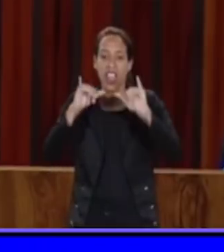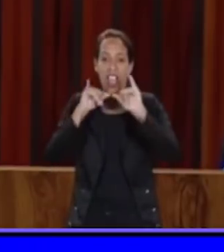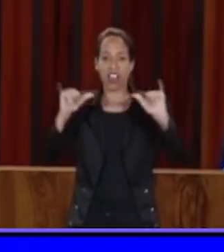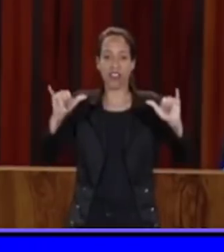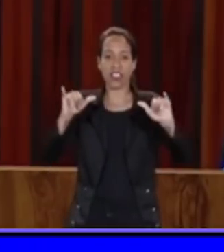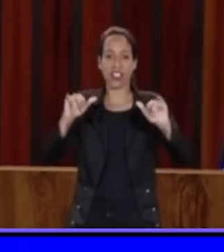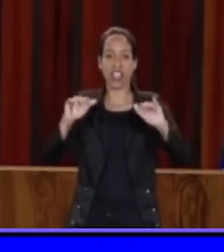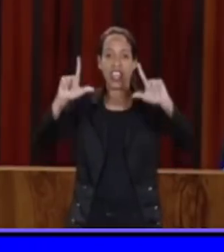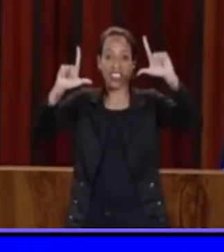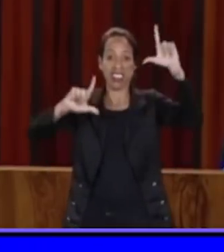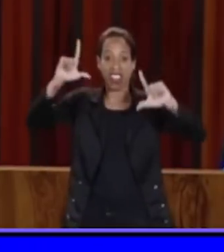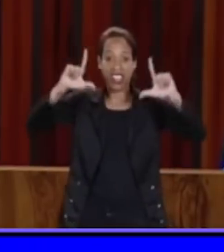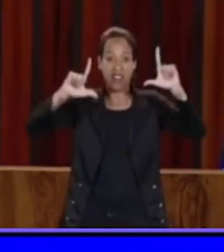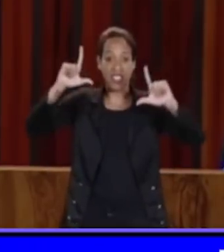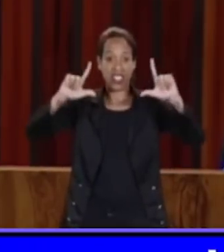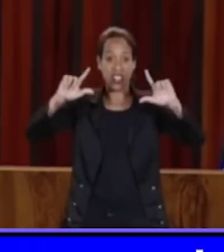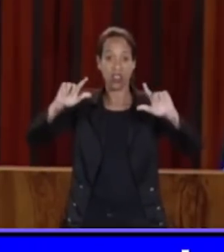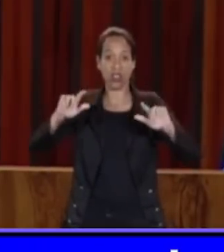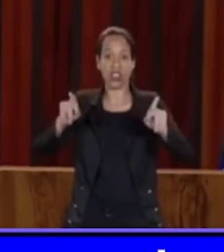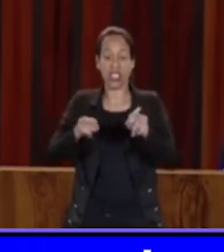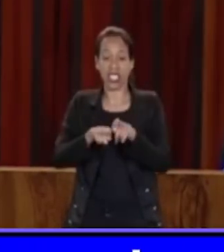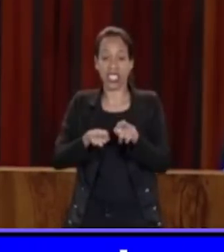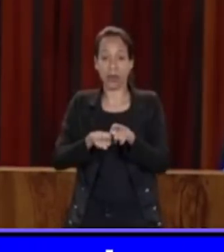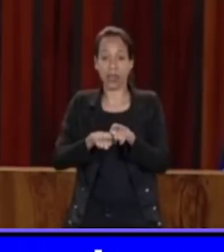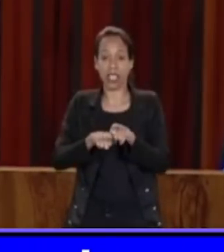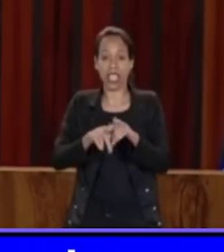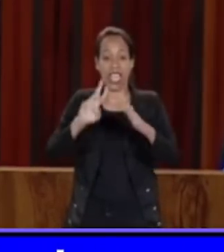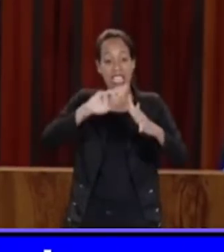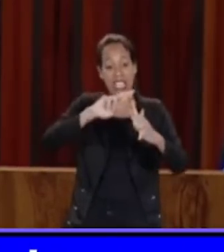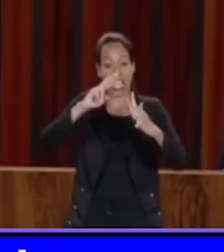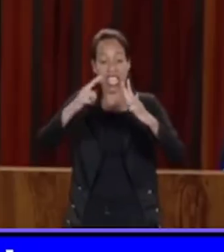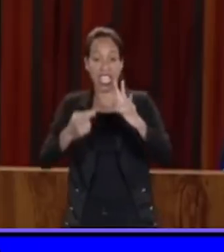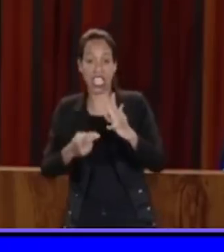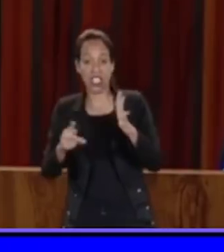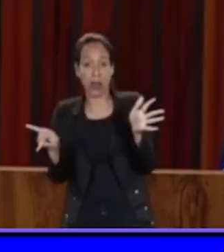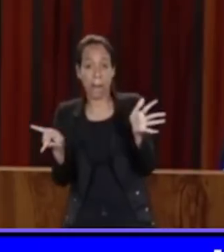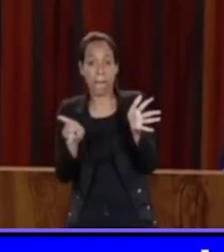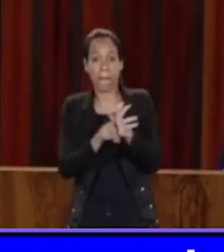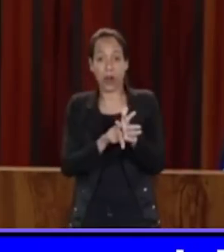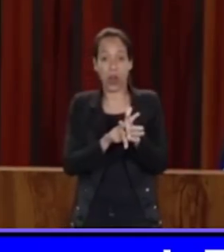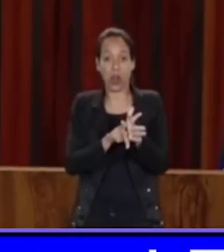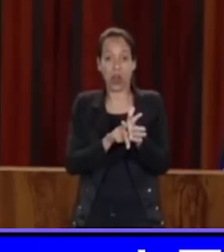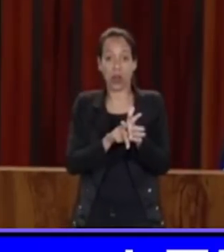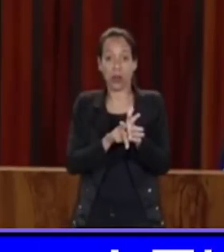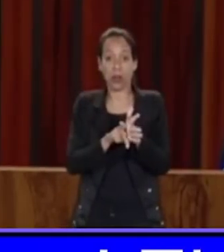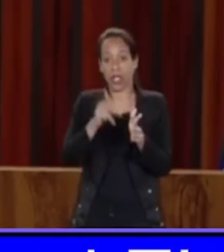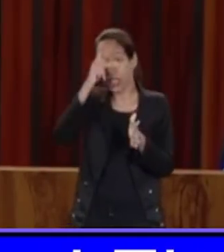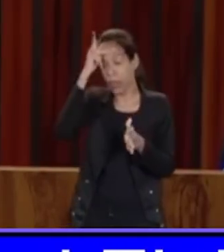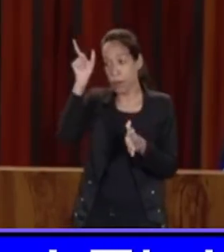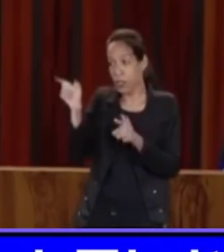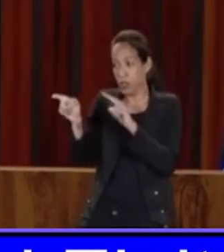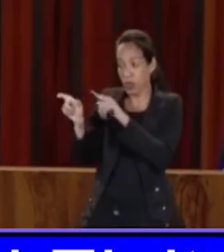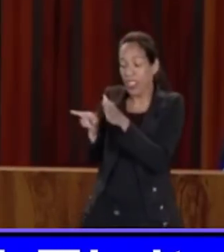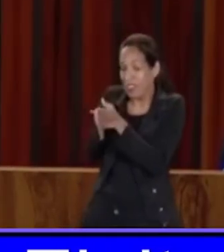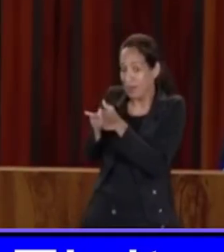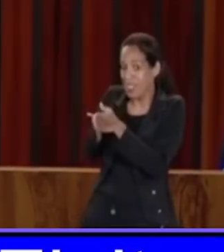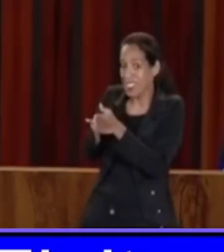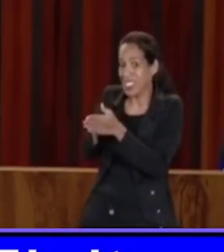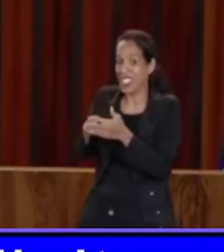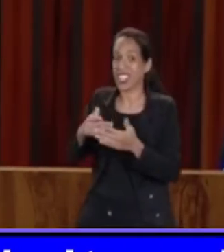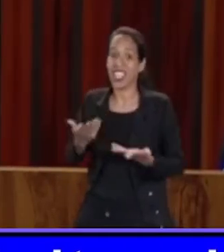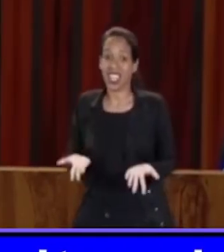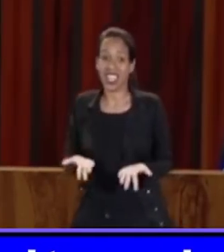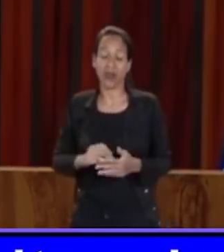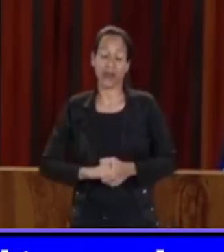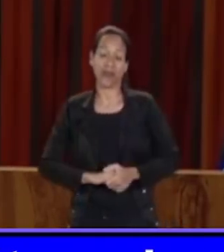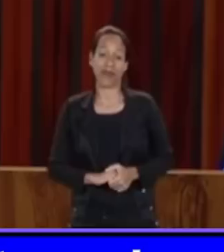rede de televisão estatal, bem como veiculação nas redes pessoais do investigado. O